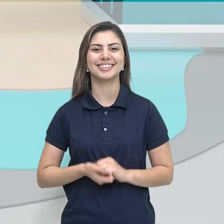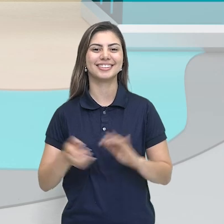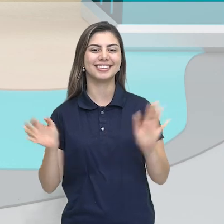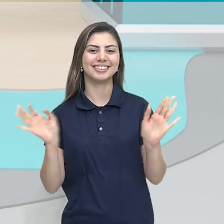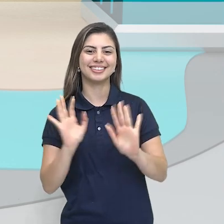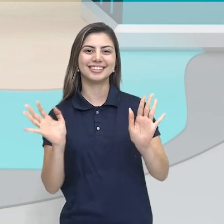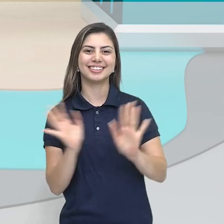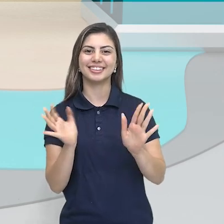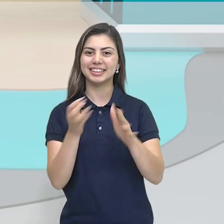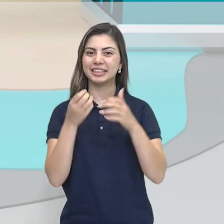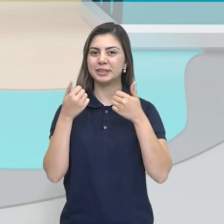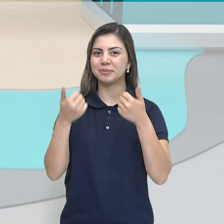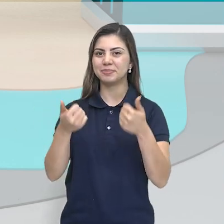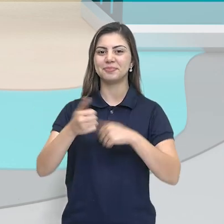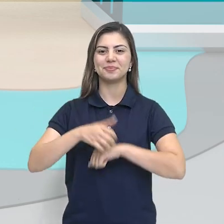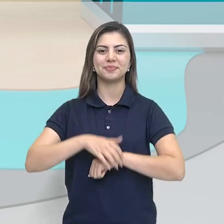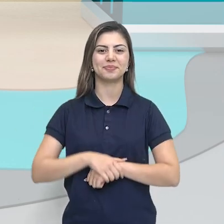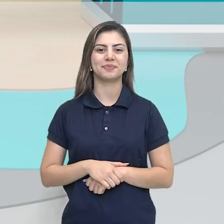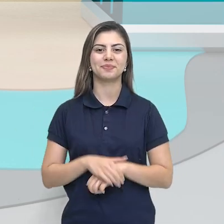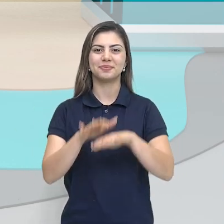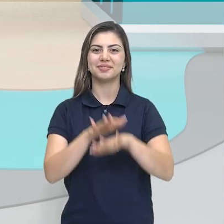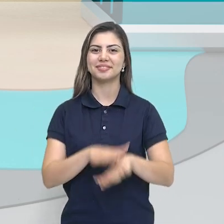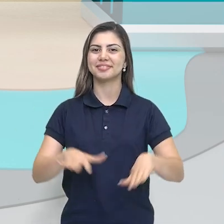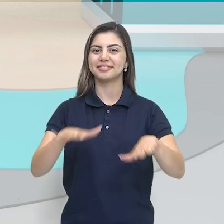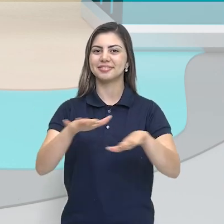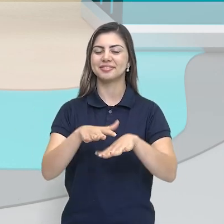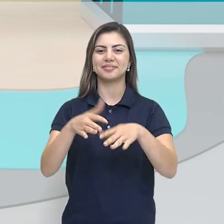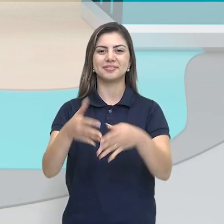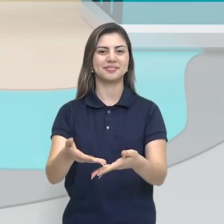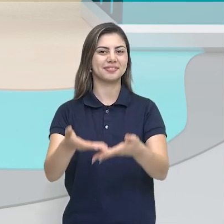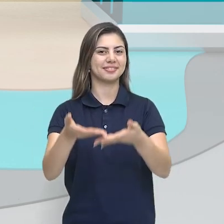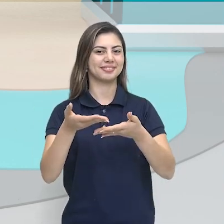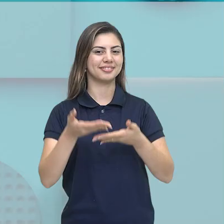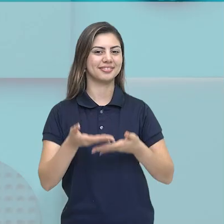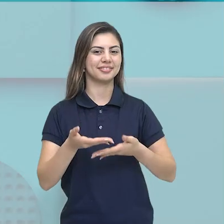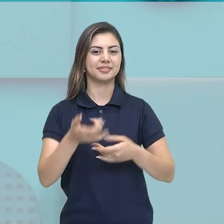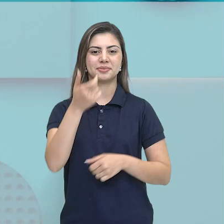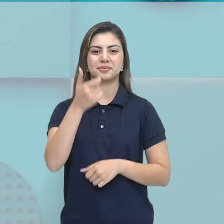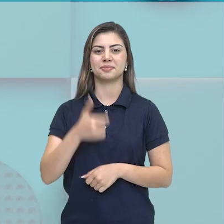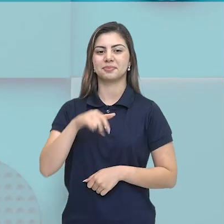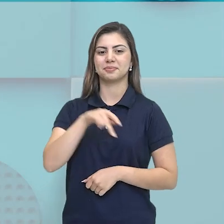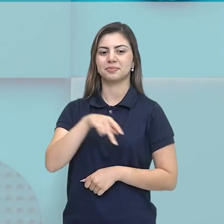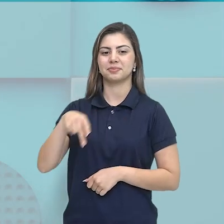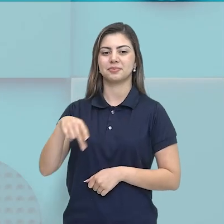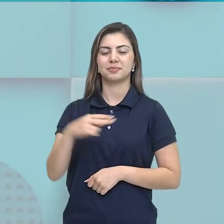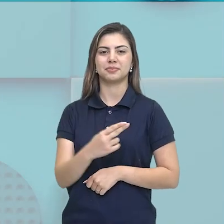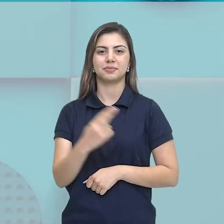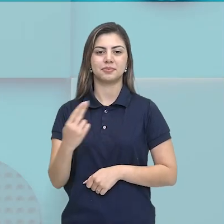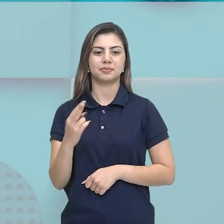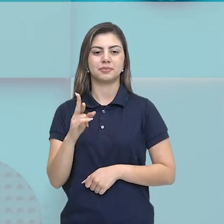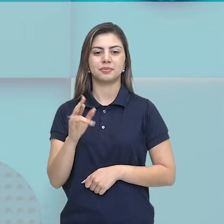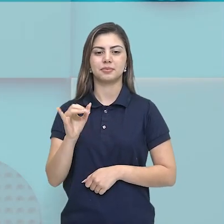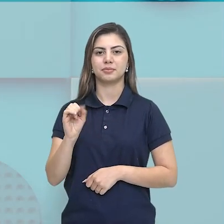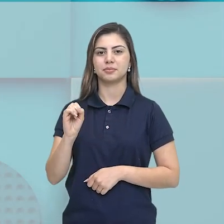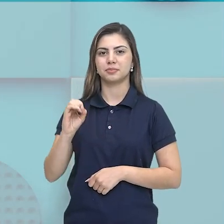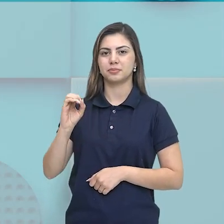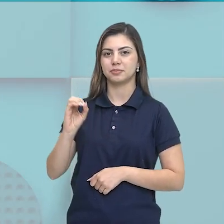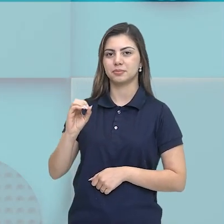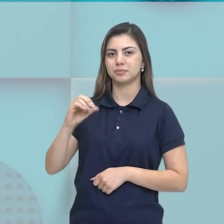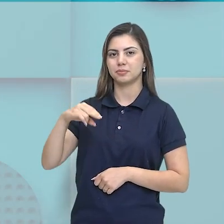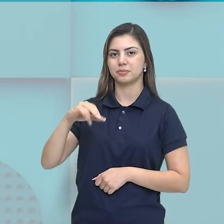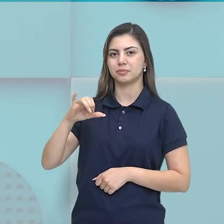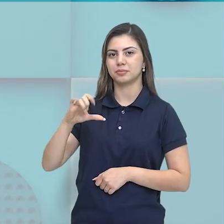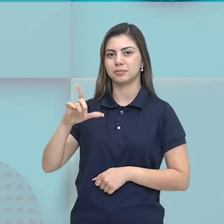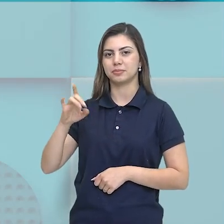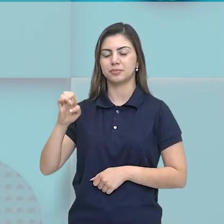Olá, queridos, tudo bem? Sejam todos muito bem-vindos. Eu sou a professora Risonilde Araújo e é um